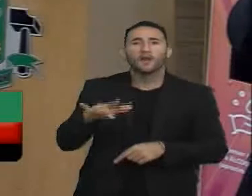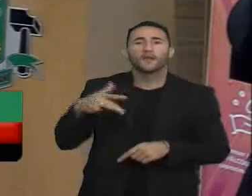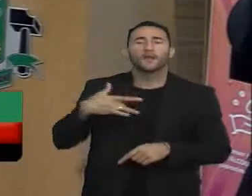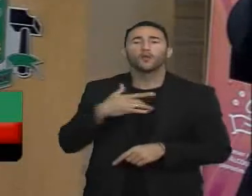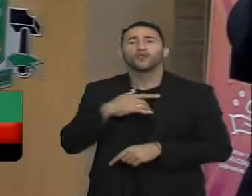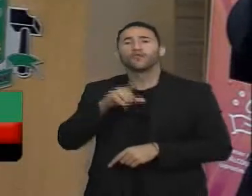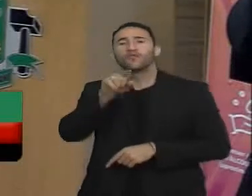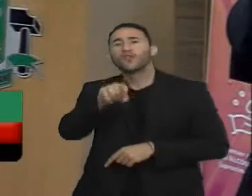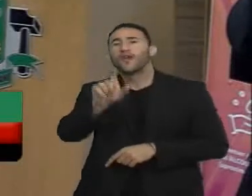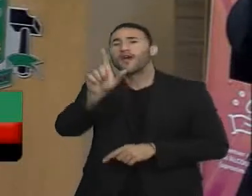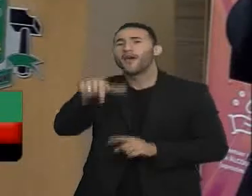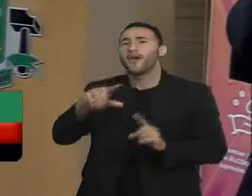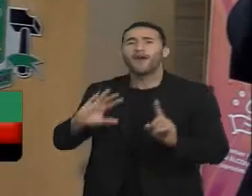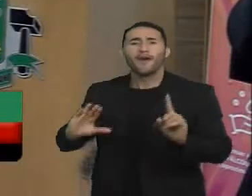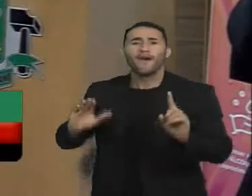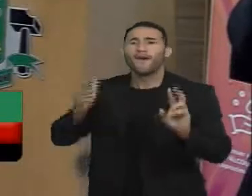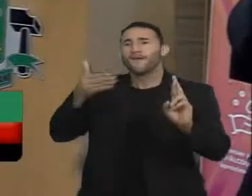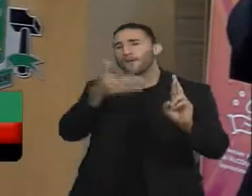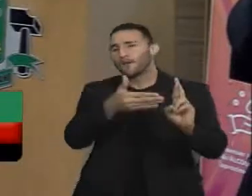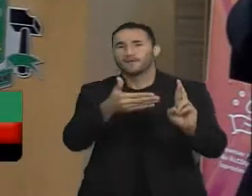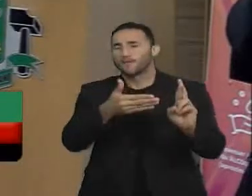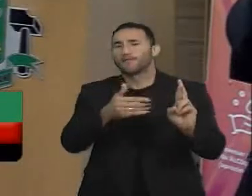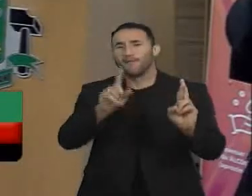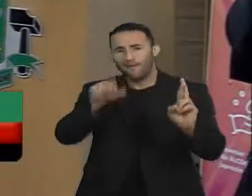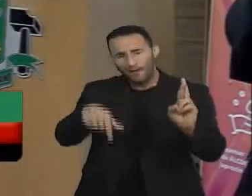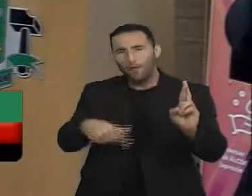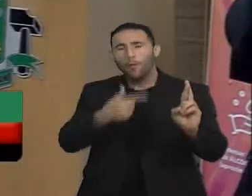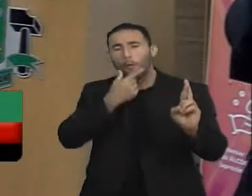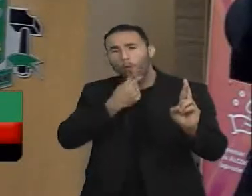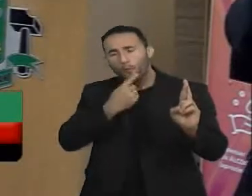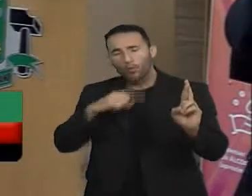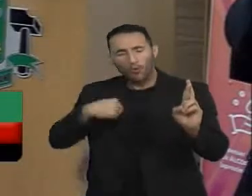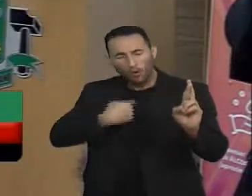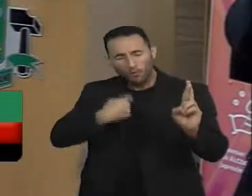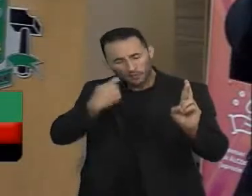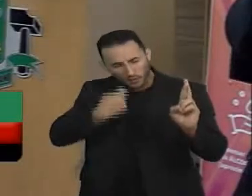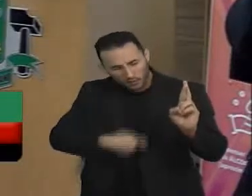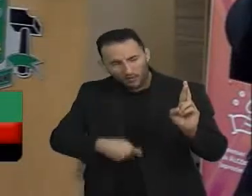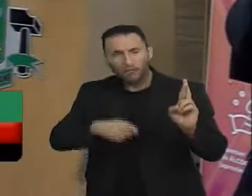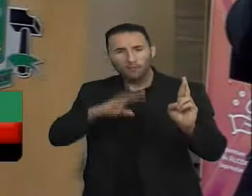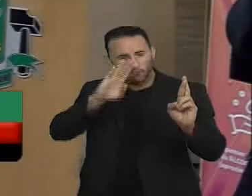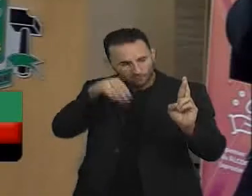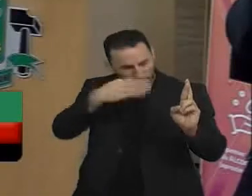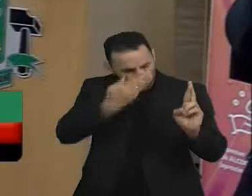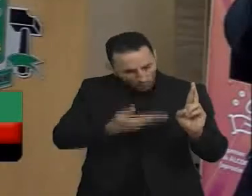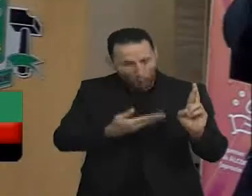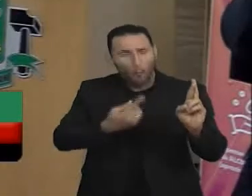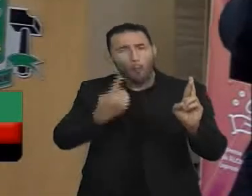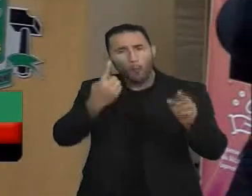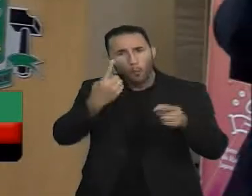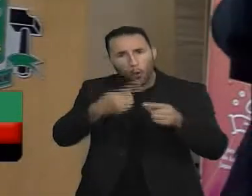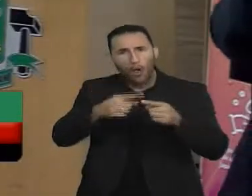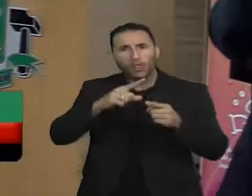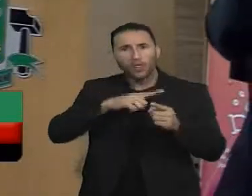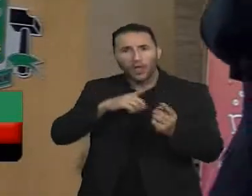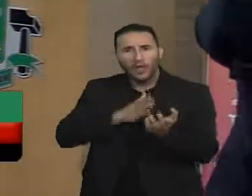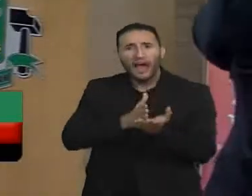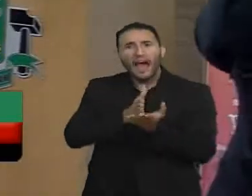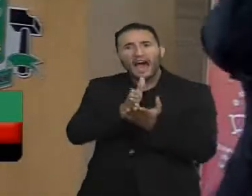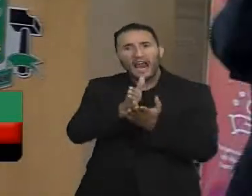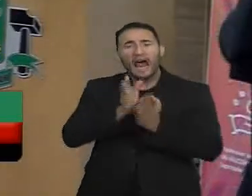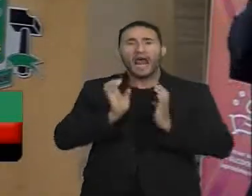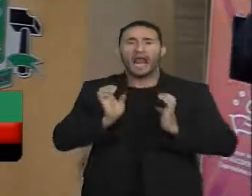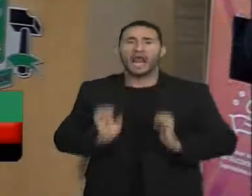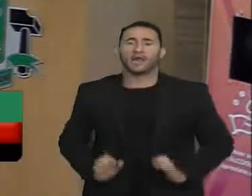saúde. Ele é um homem, gente, que nós temos que ter reconhecimento, porque ele tem caráter, ele assume